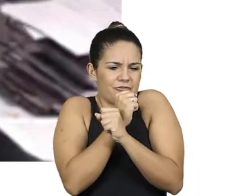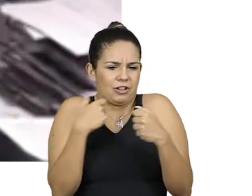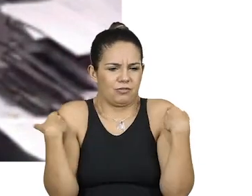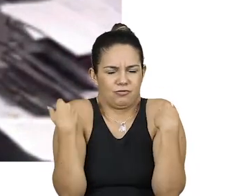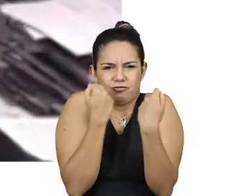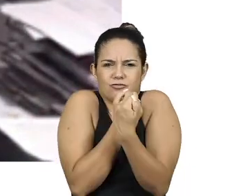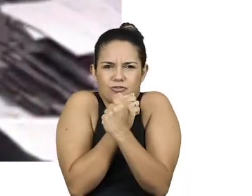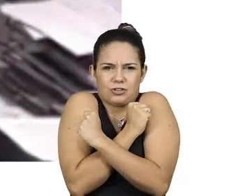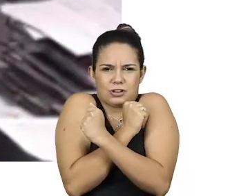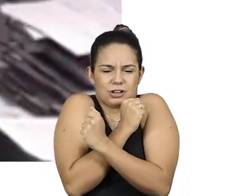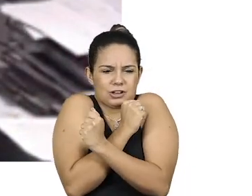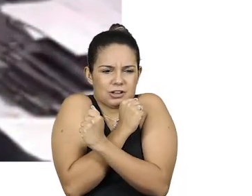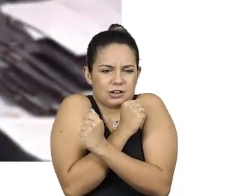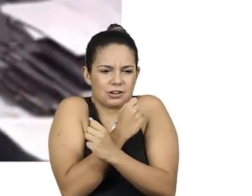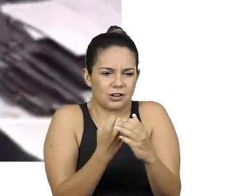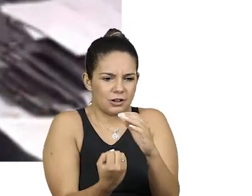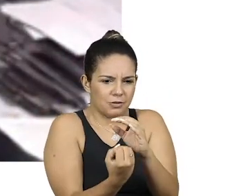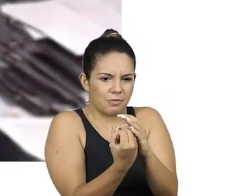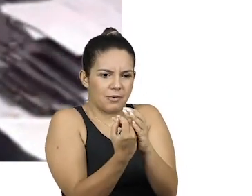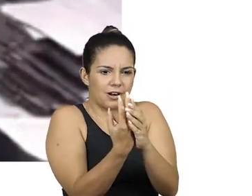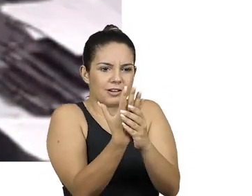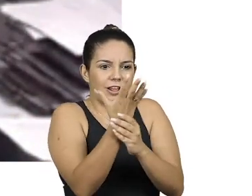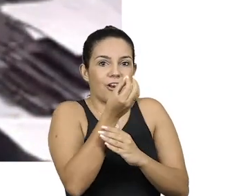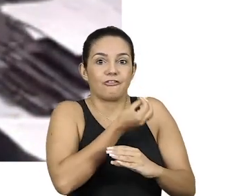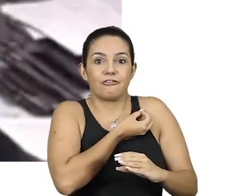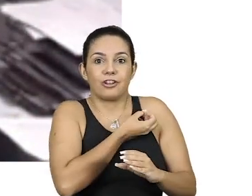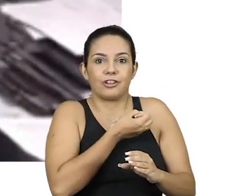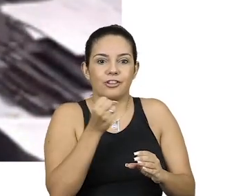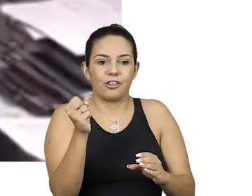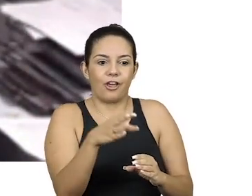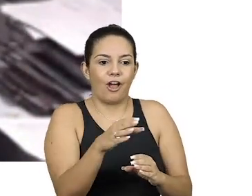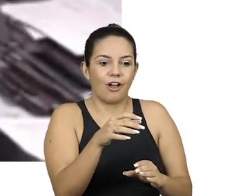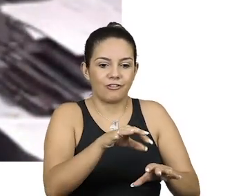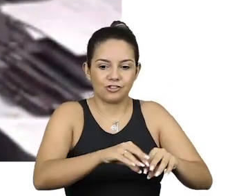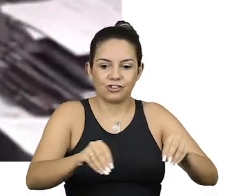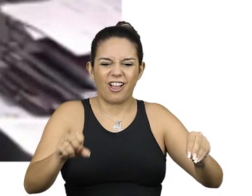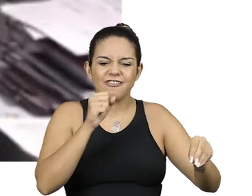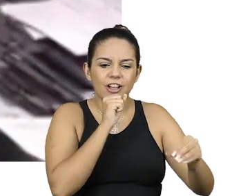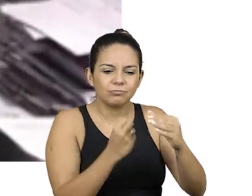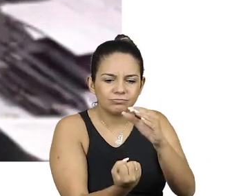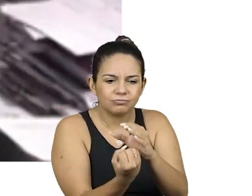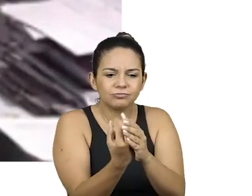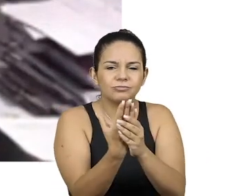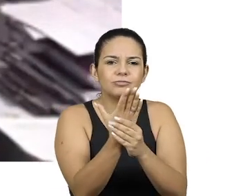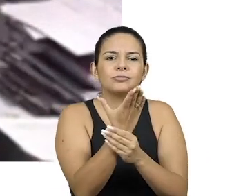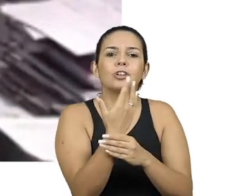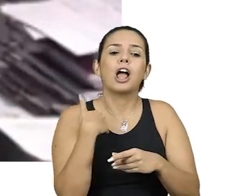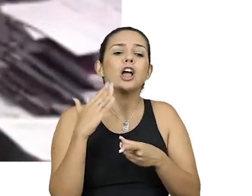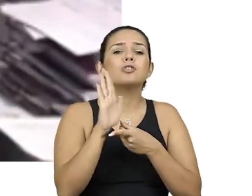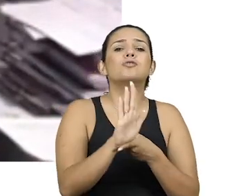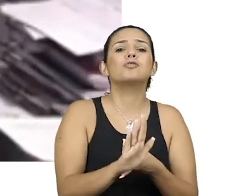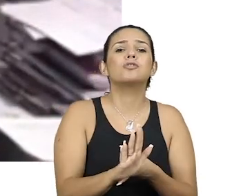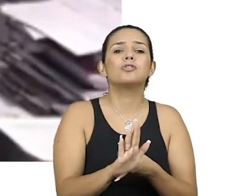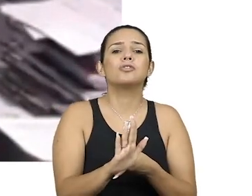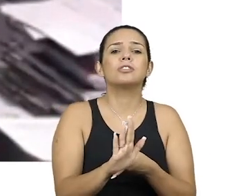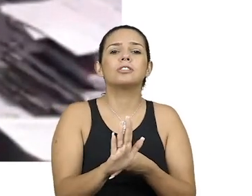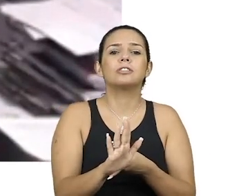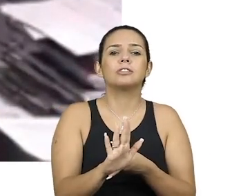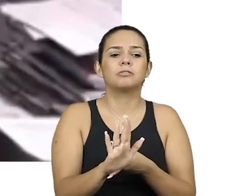frias, plantaram vida nova em velho chão. Minha contribuição